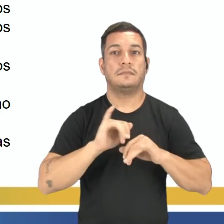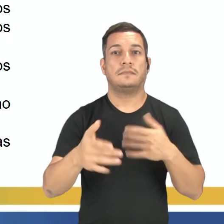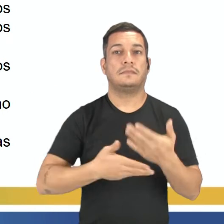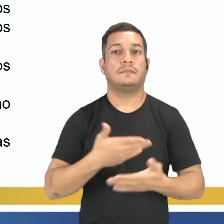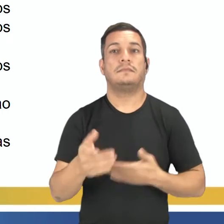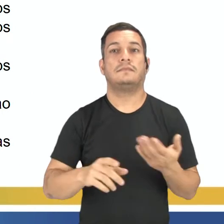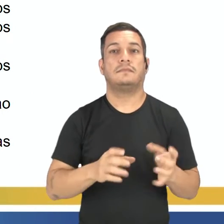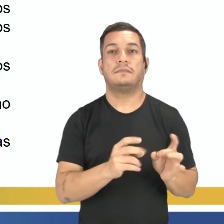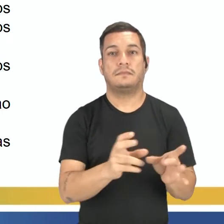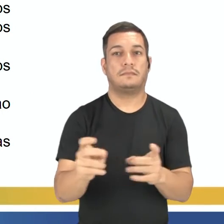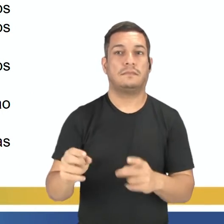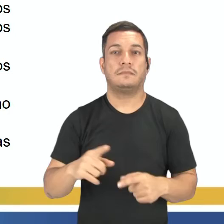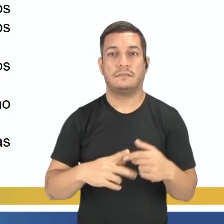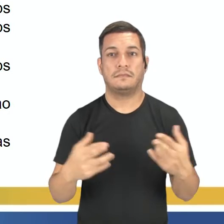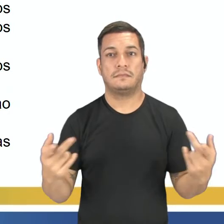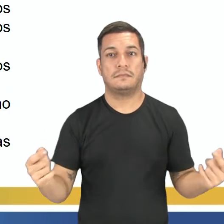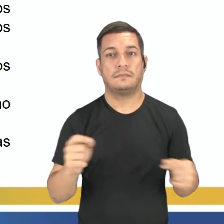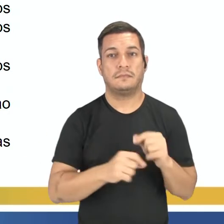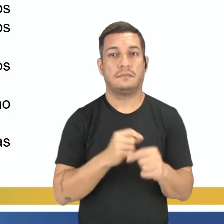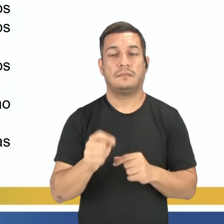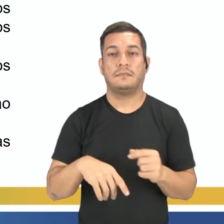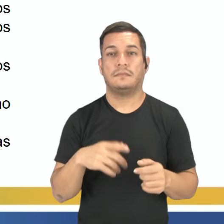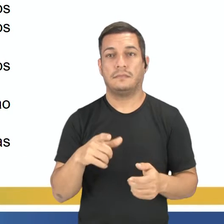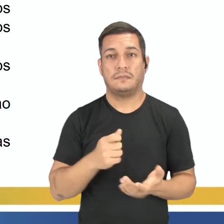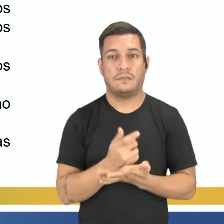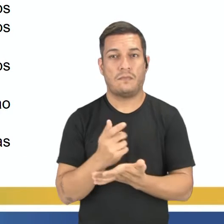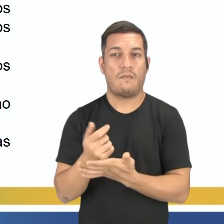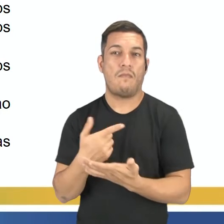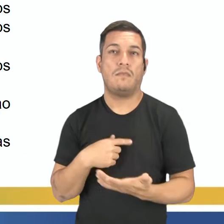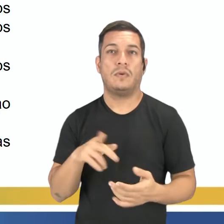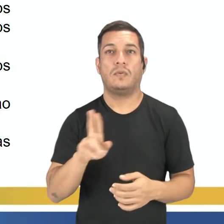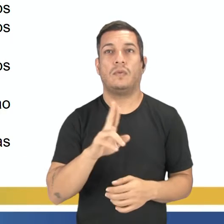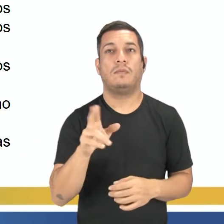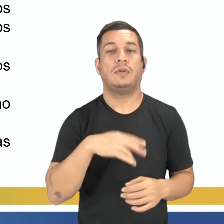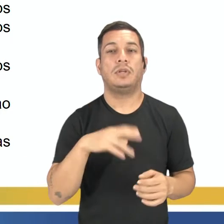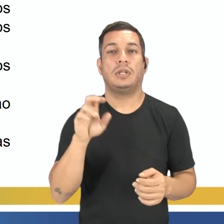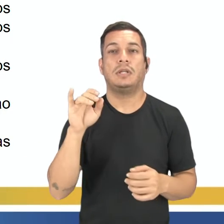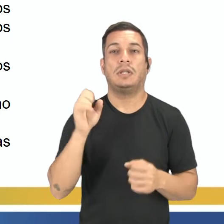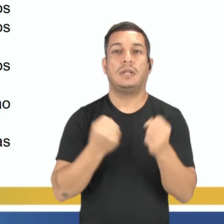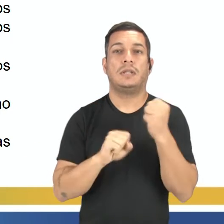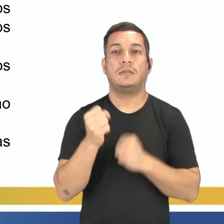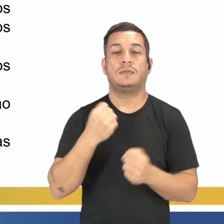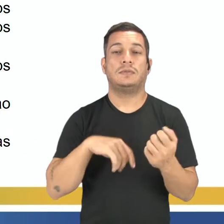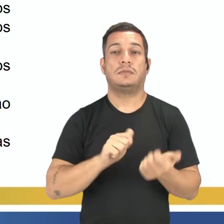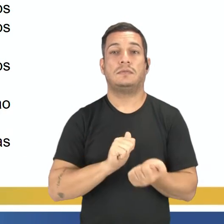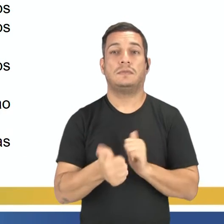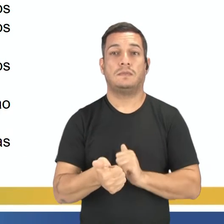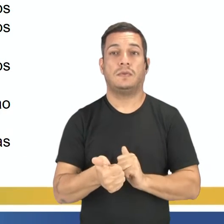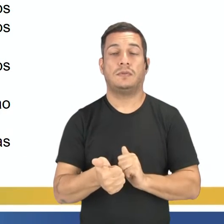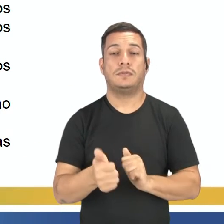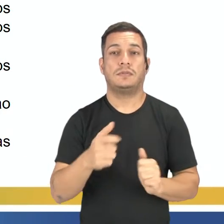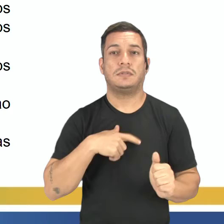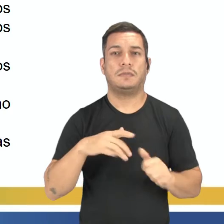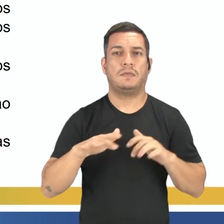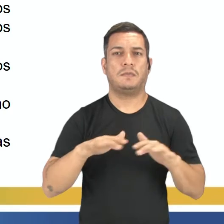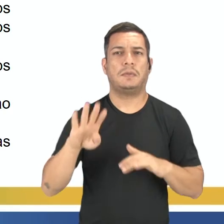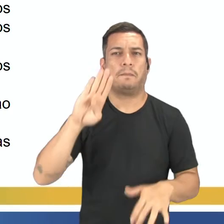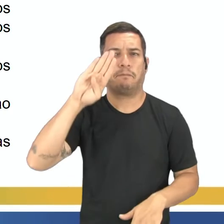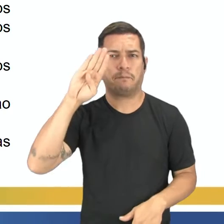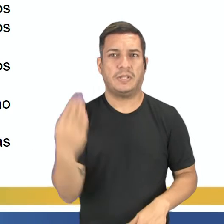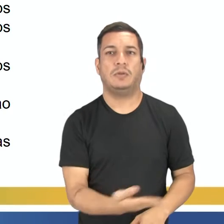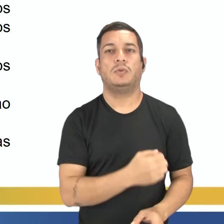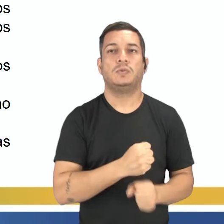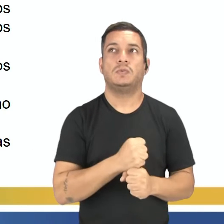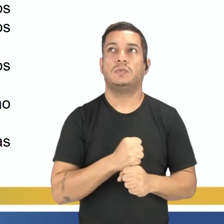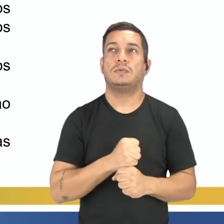dos materiais esportivos consumidos em larga escala, a chamada indústria esportiva, que movimenta bilhões de dólares ao